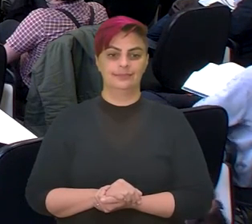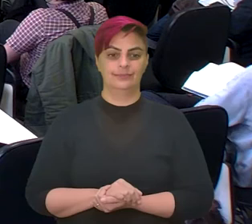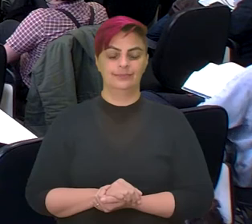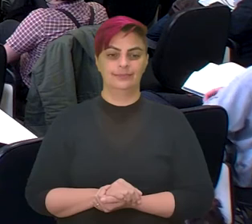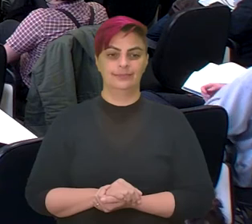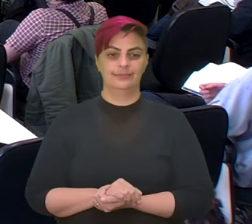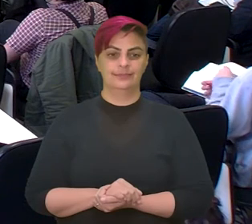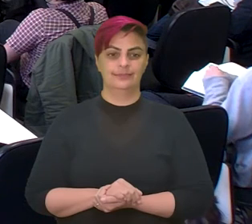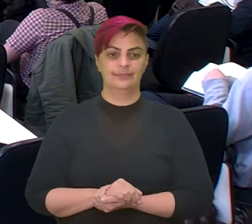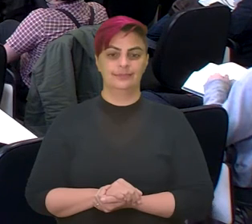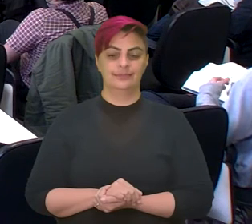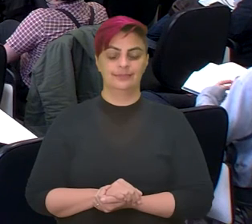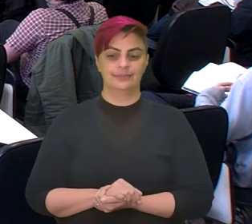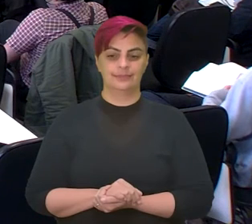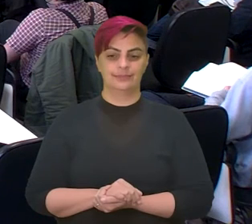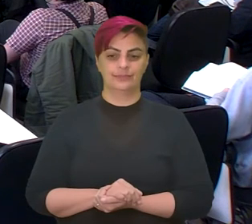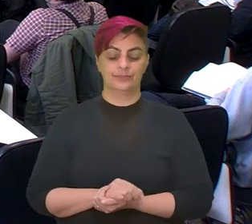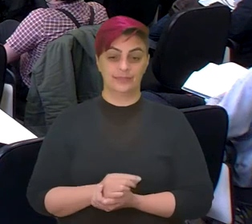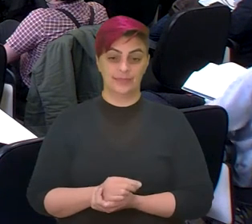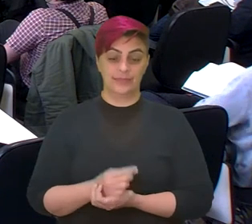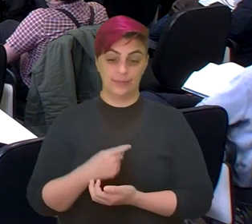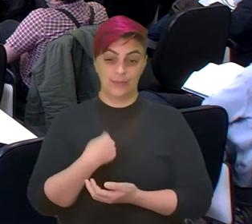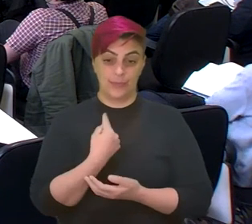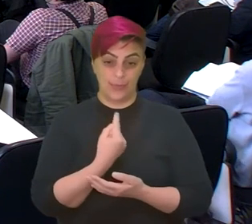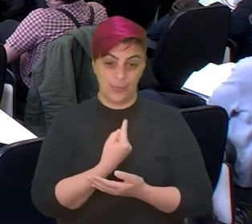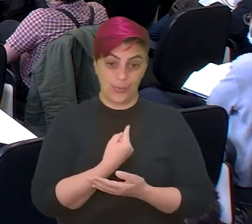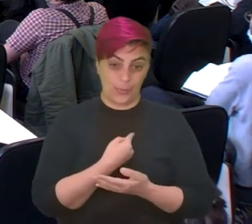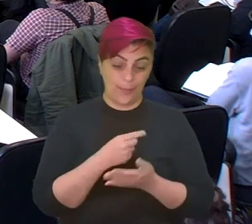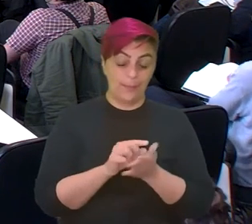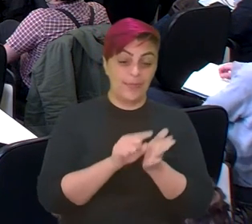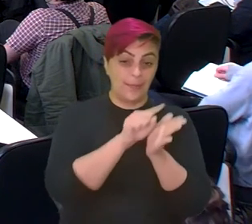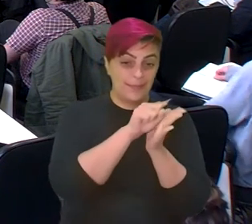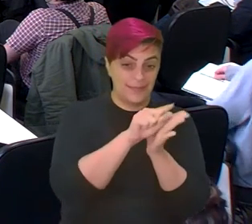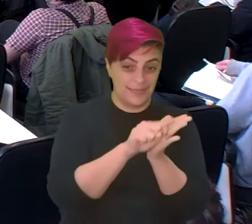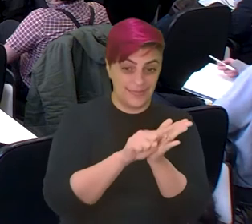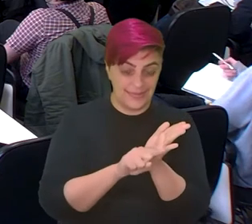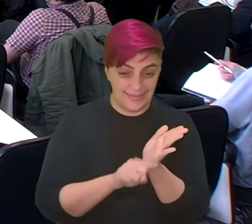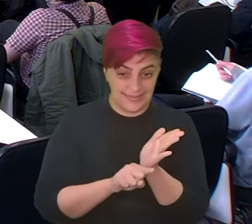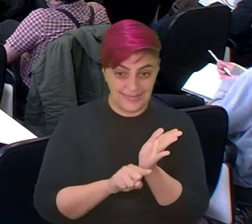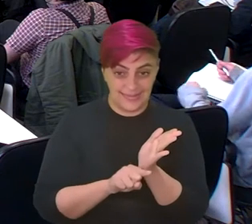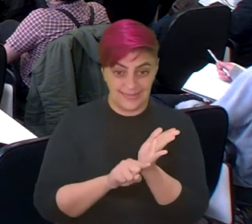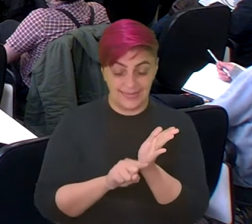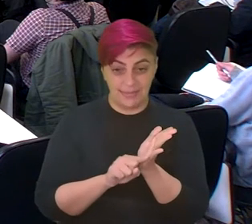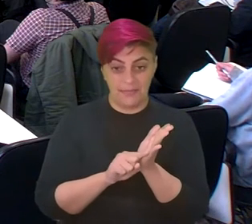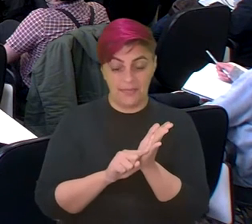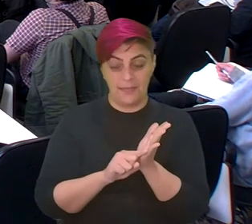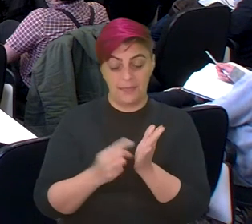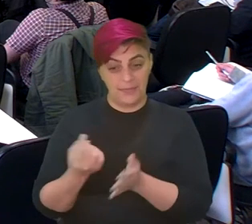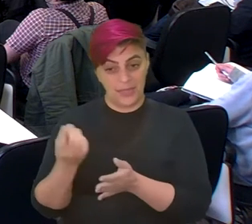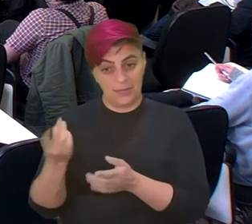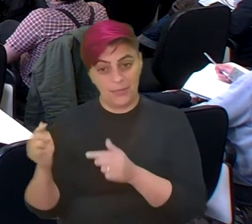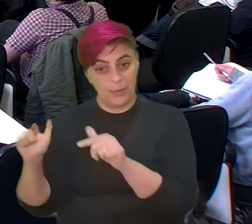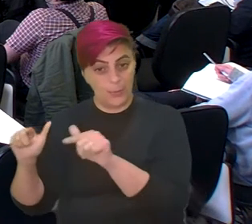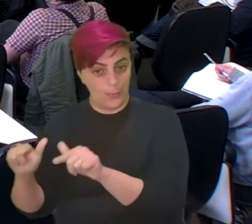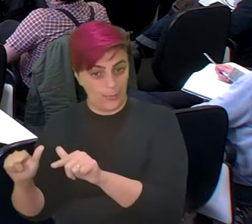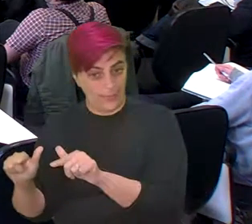A famosa pesquisa de Malinowski nas Ilhas Trobriand, na Melanésia, da qual resultou o livro que o centenário